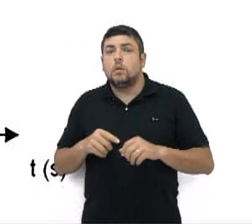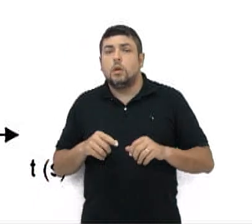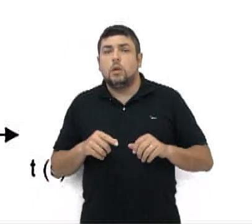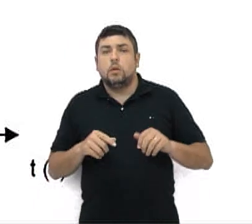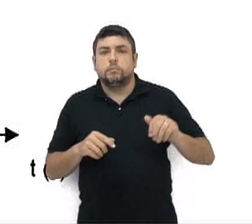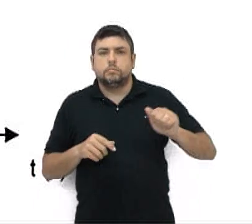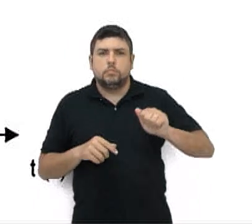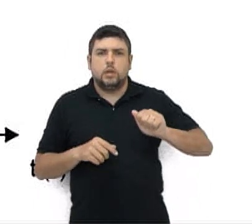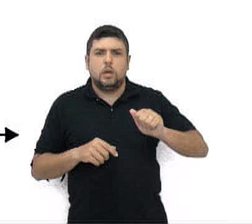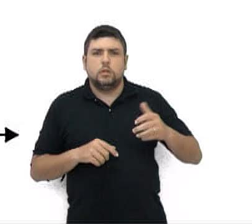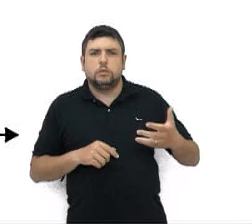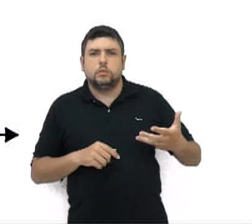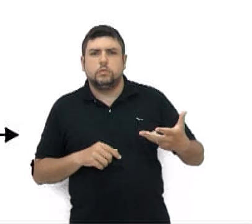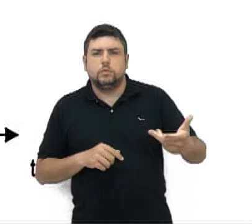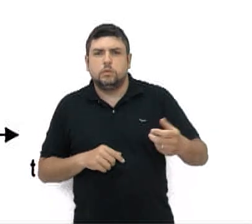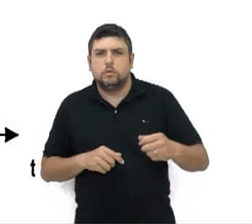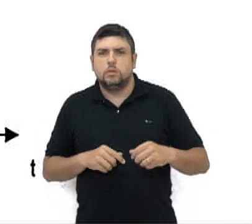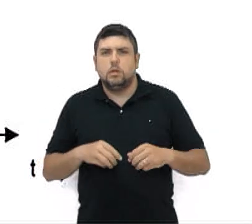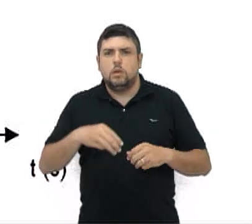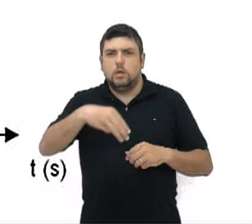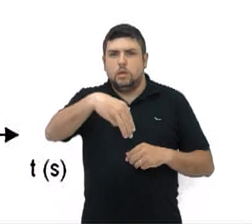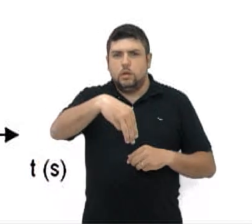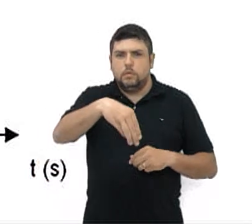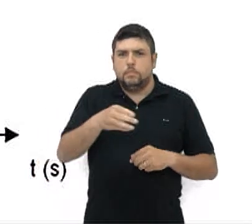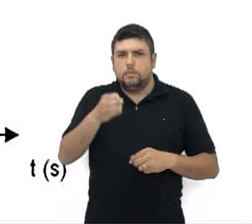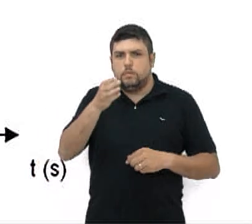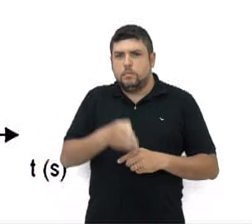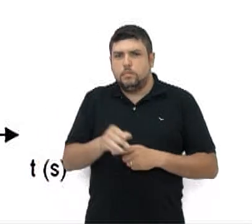do móvel vale em metros por segundo,